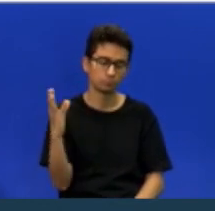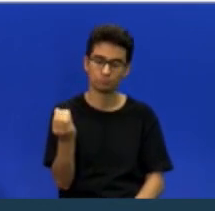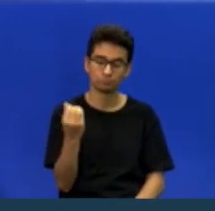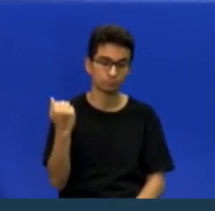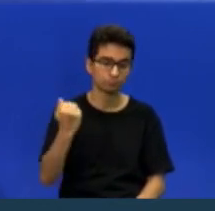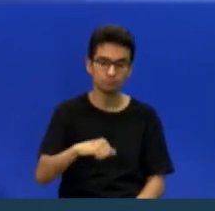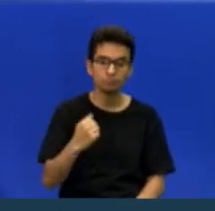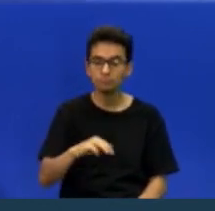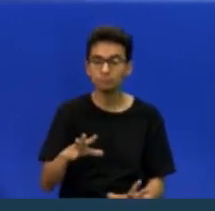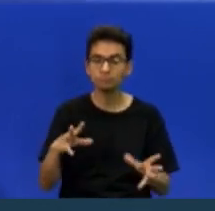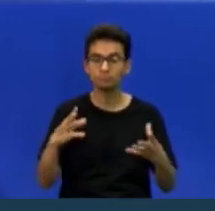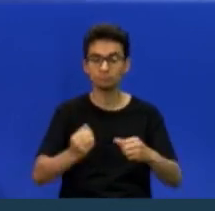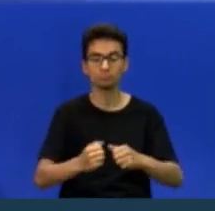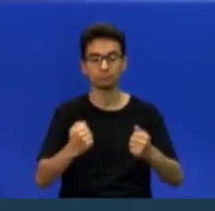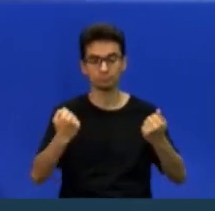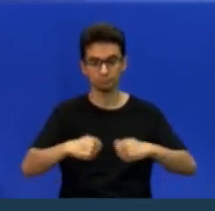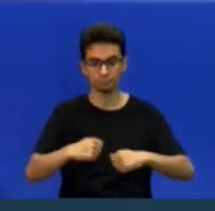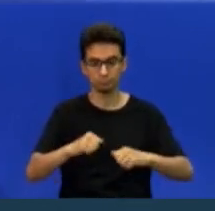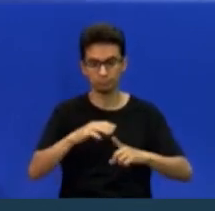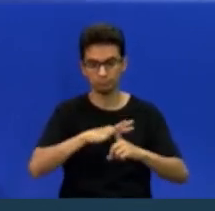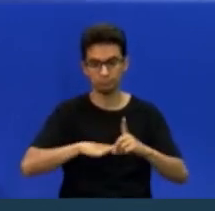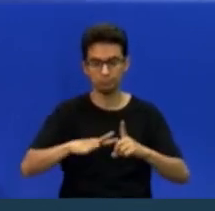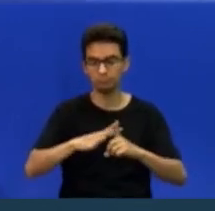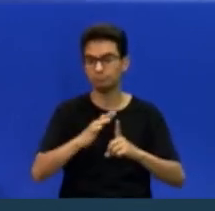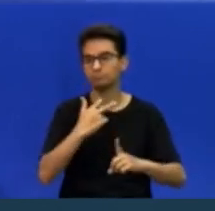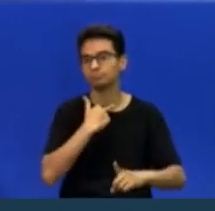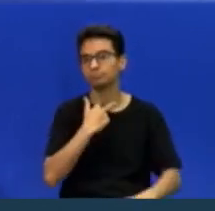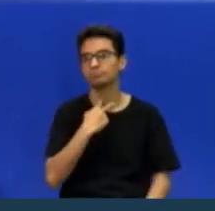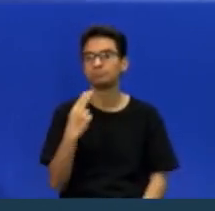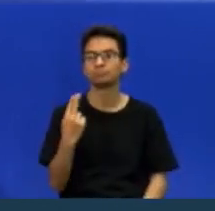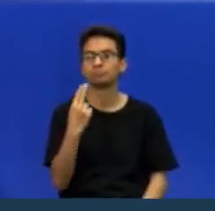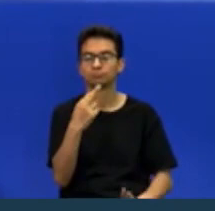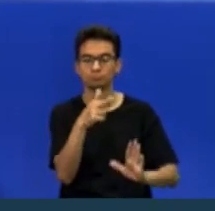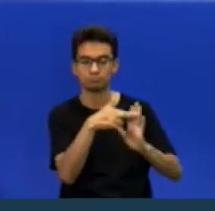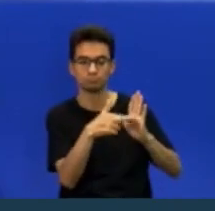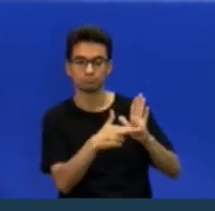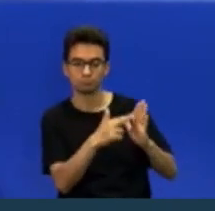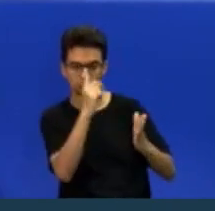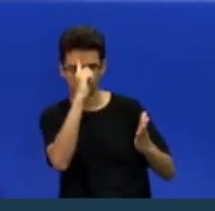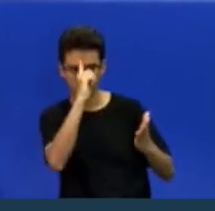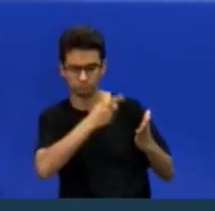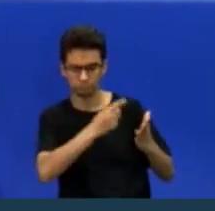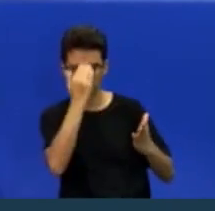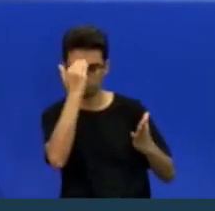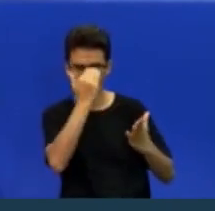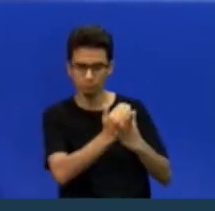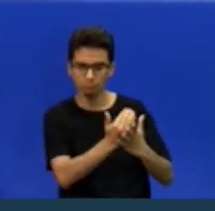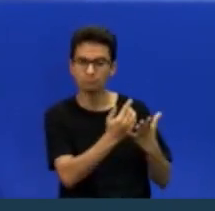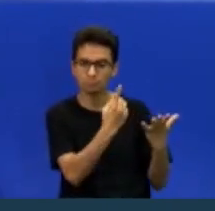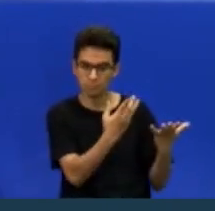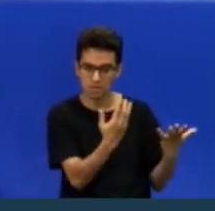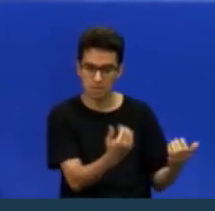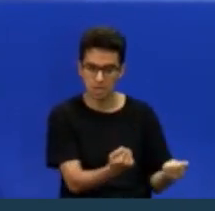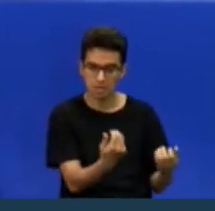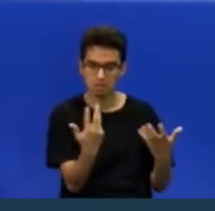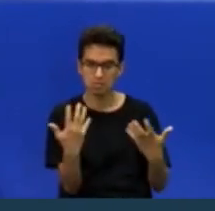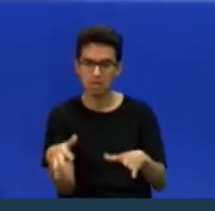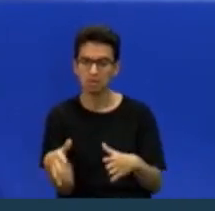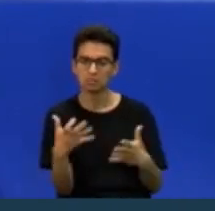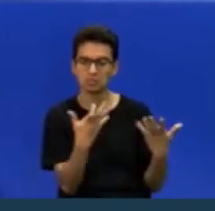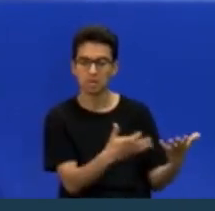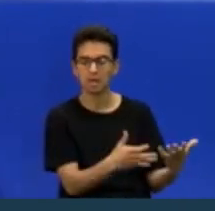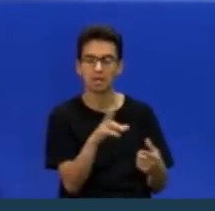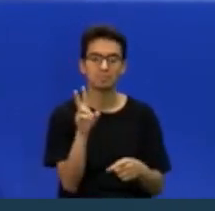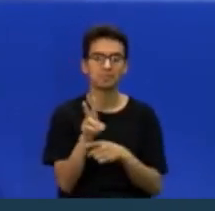a todas as necessidades da população. Eu não posso querer estabelecer regras. Isto atendo, isso não atendo. Isto pode, isso não pode. Isso